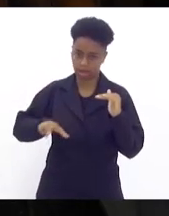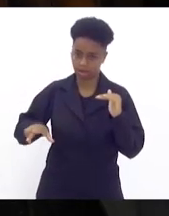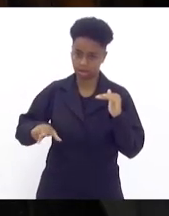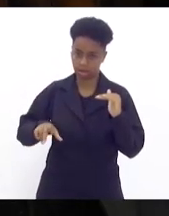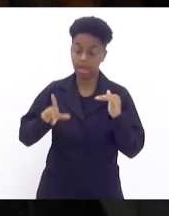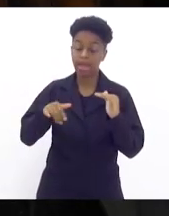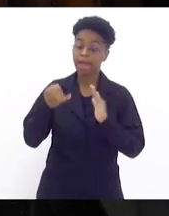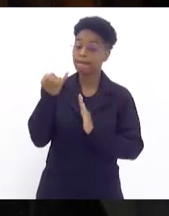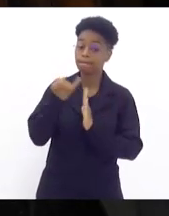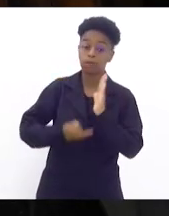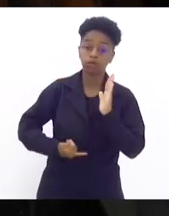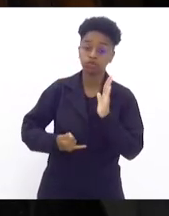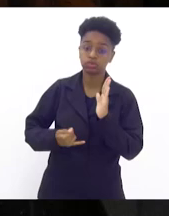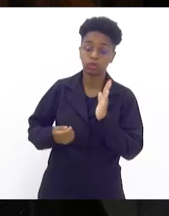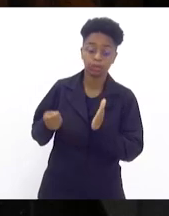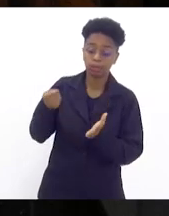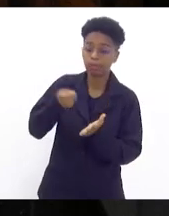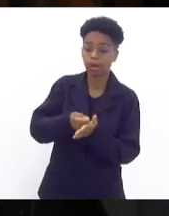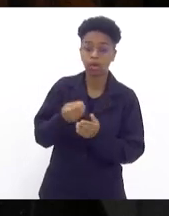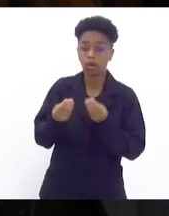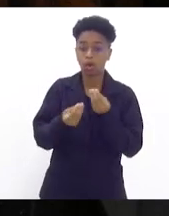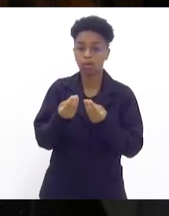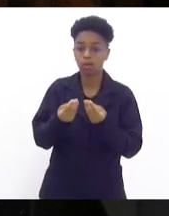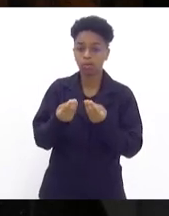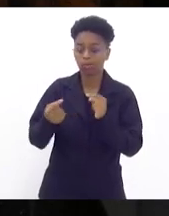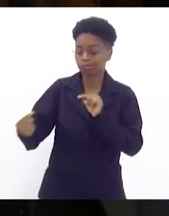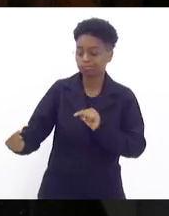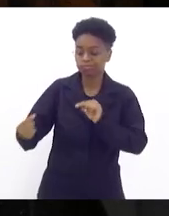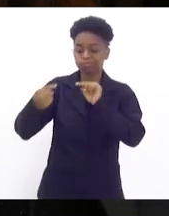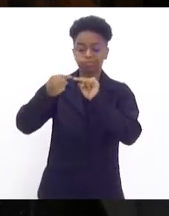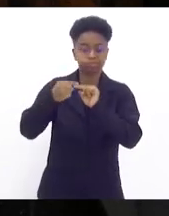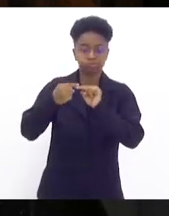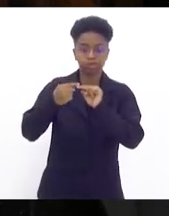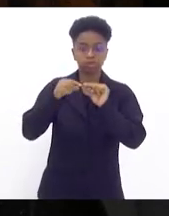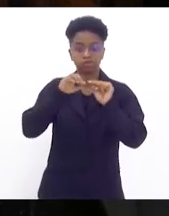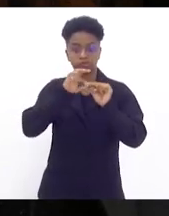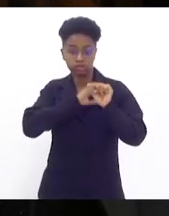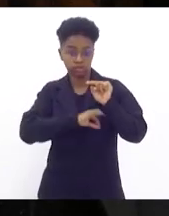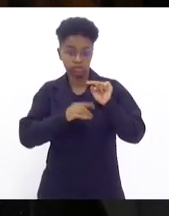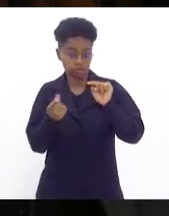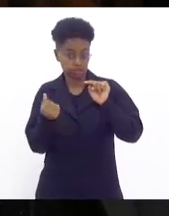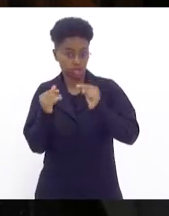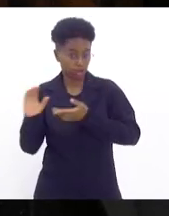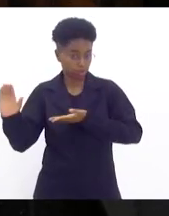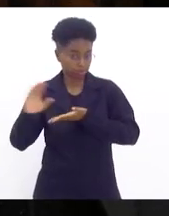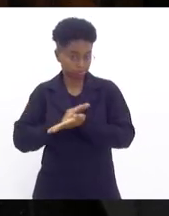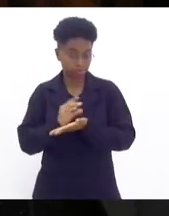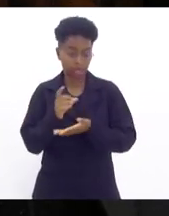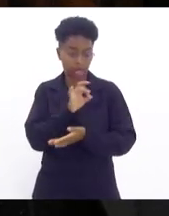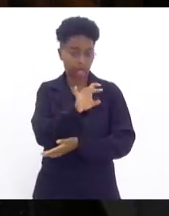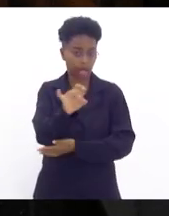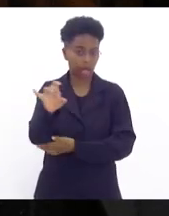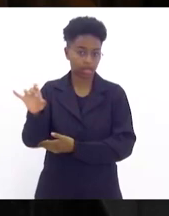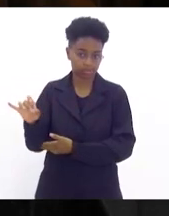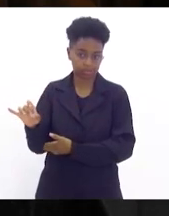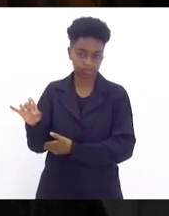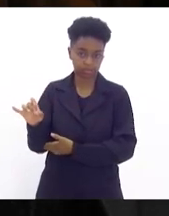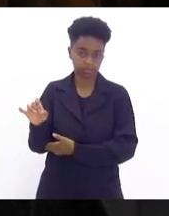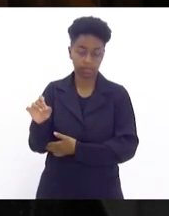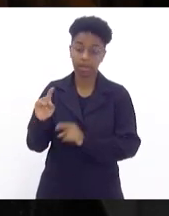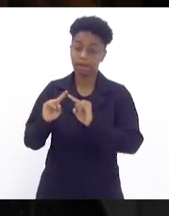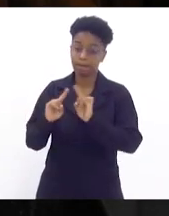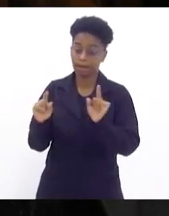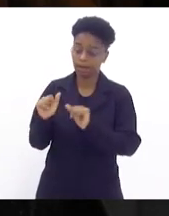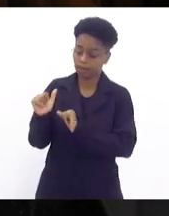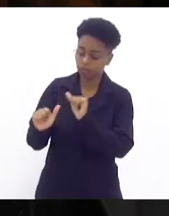é um imposto que é cobrado proporcionalmente a renda de cada um mas a